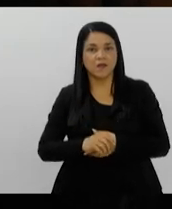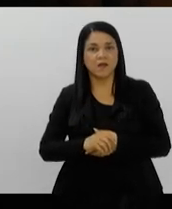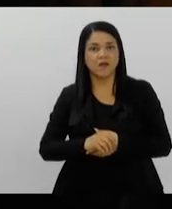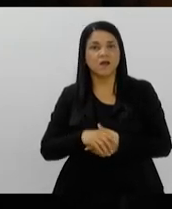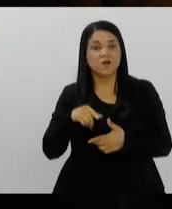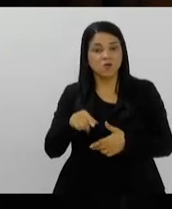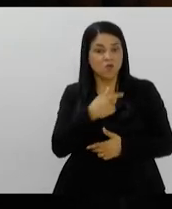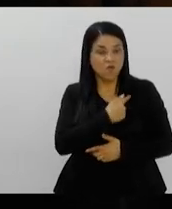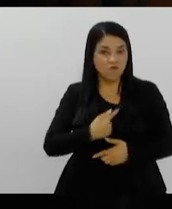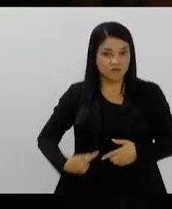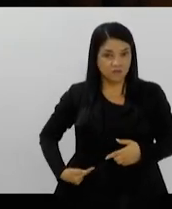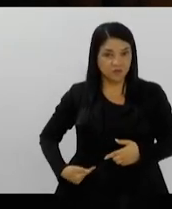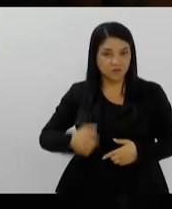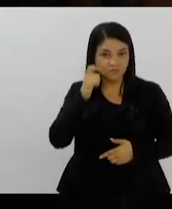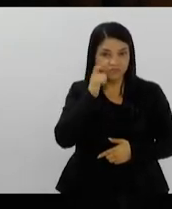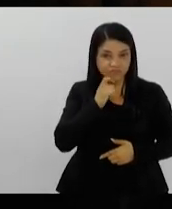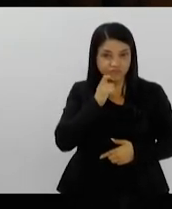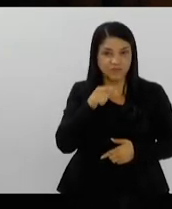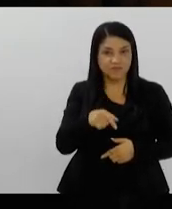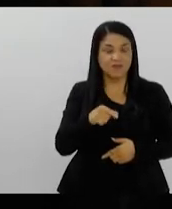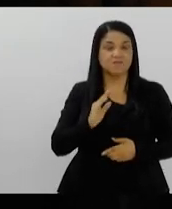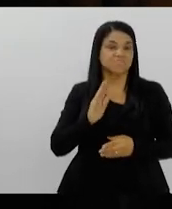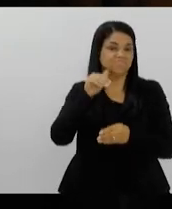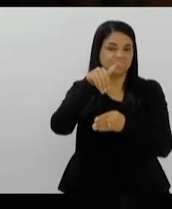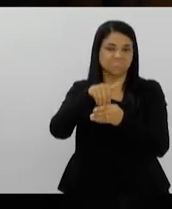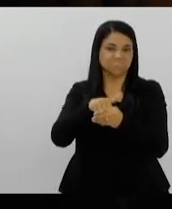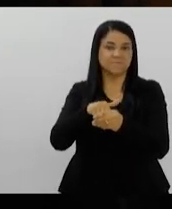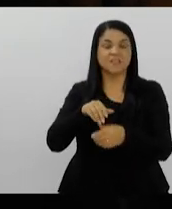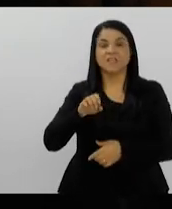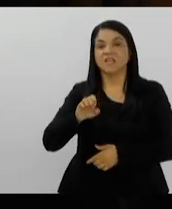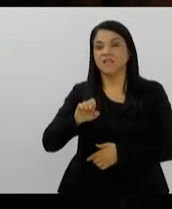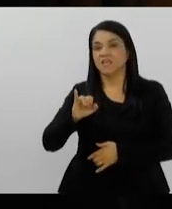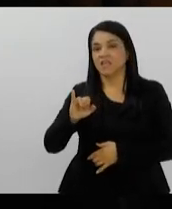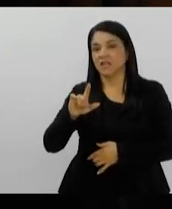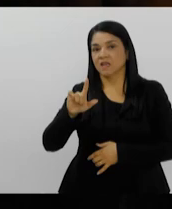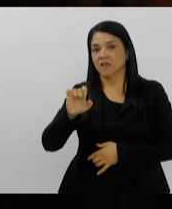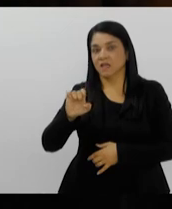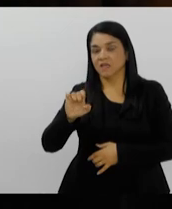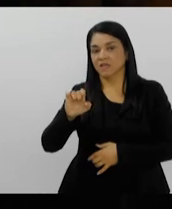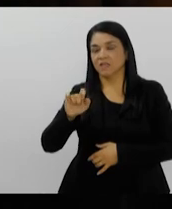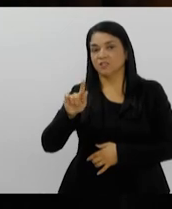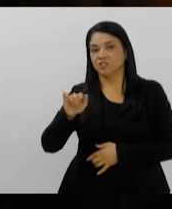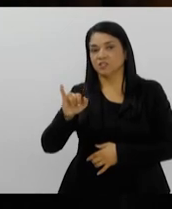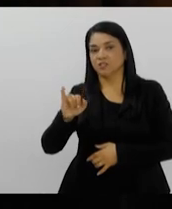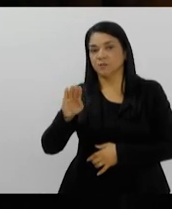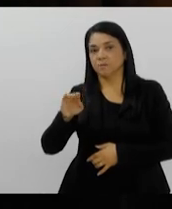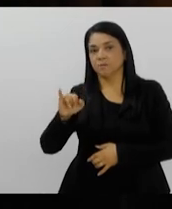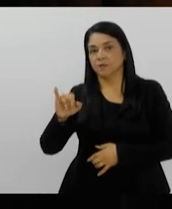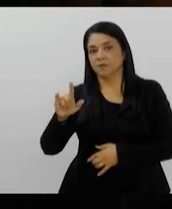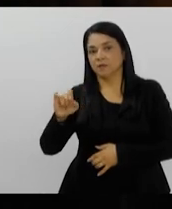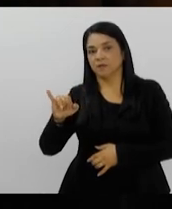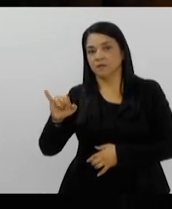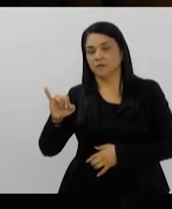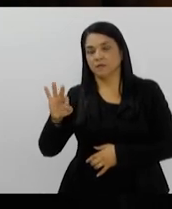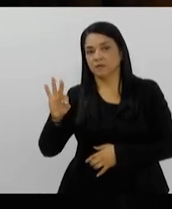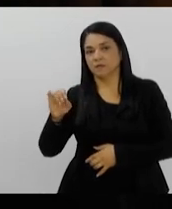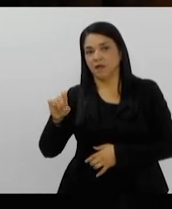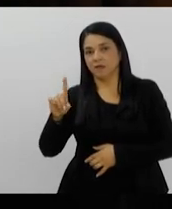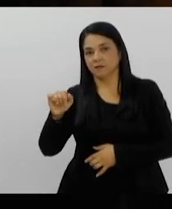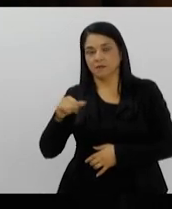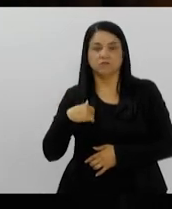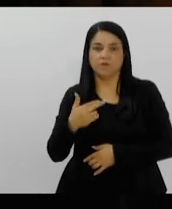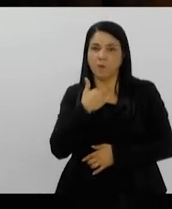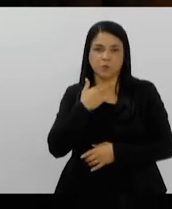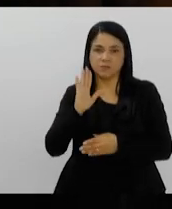levar o governador Cláudio Castro à inelegibilidade, porque está fazendo uma lambança contábil, uma ilegalidade com